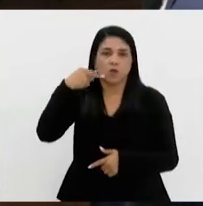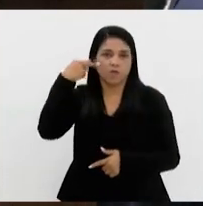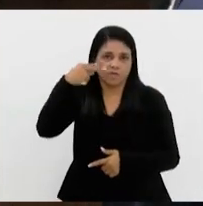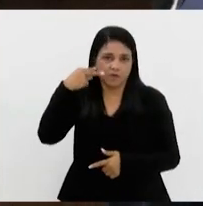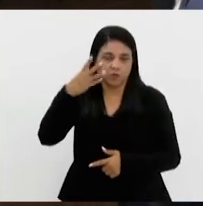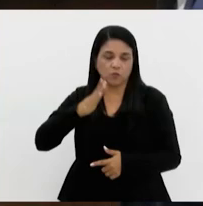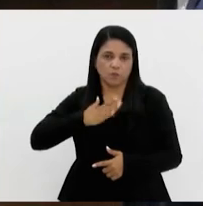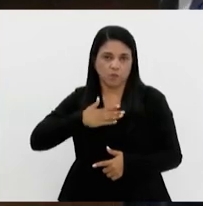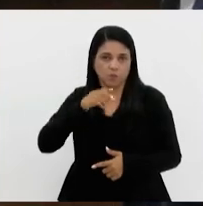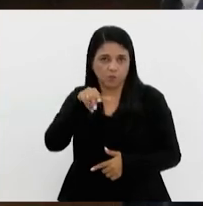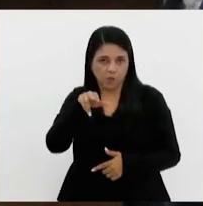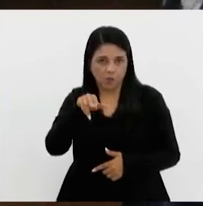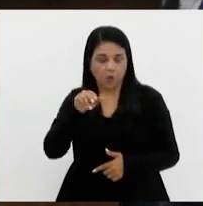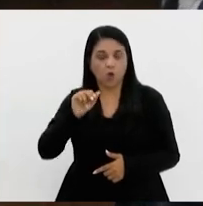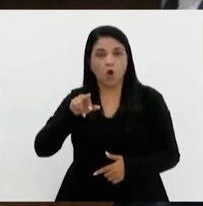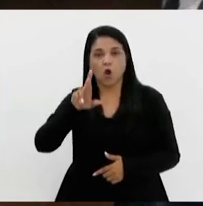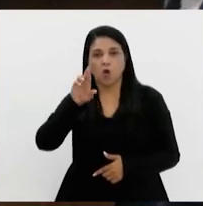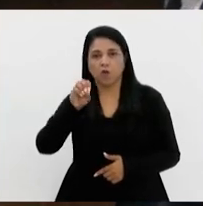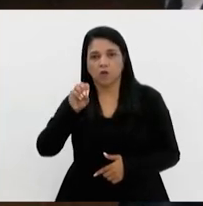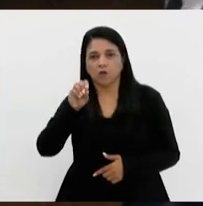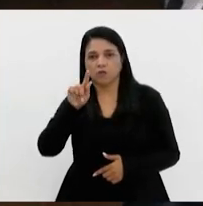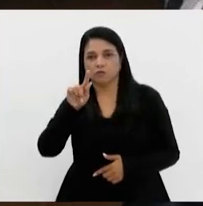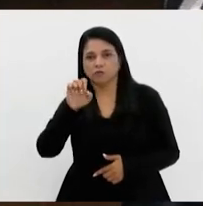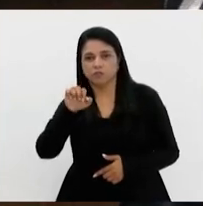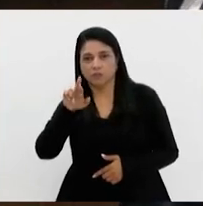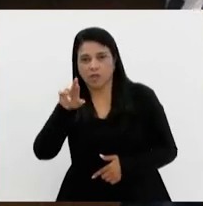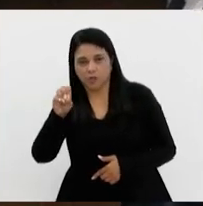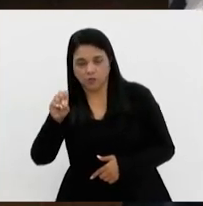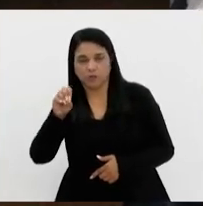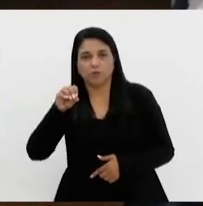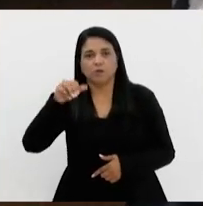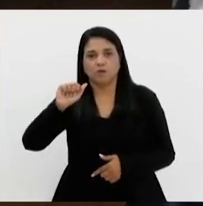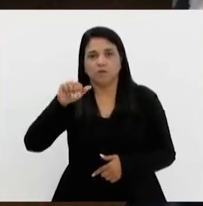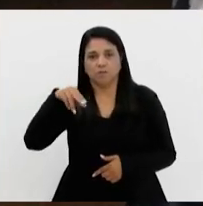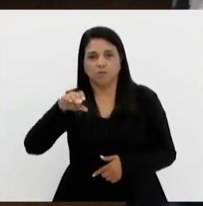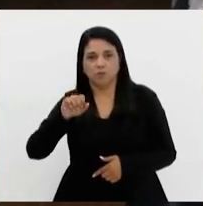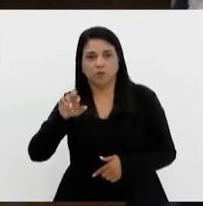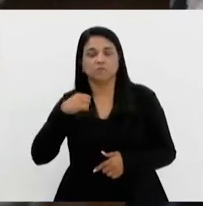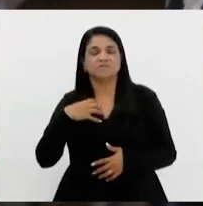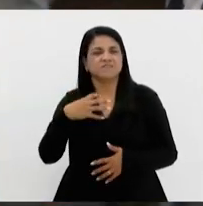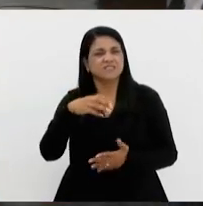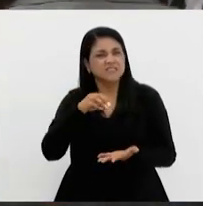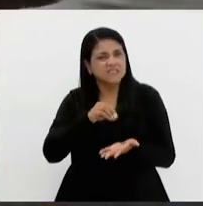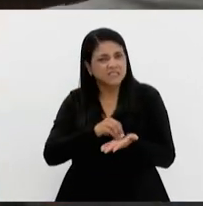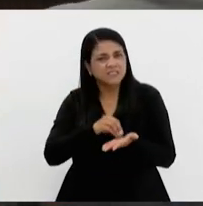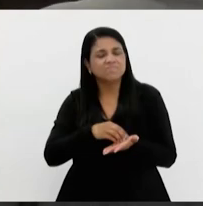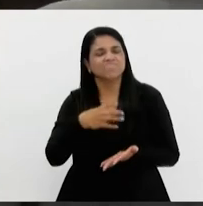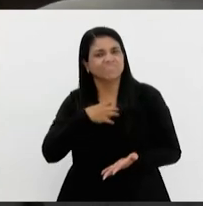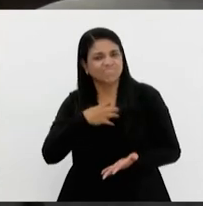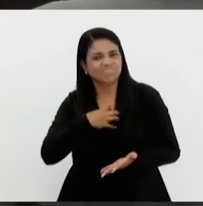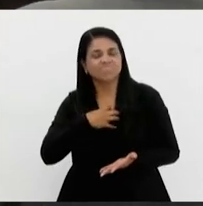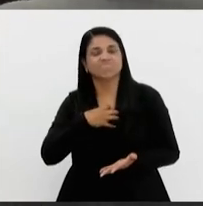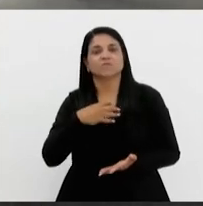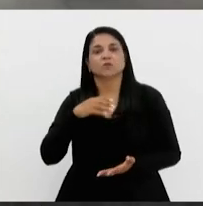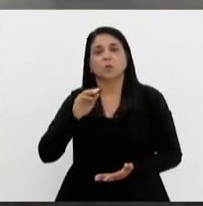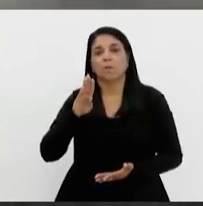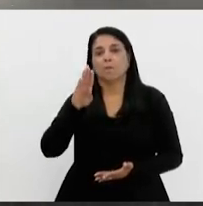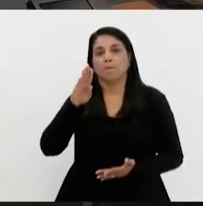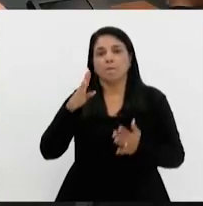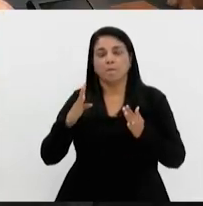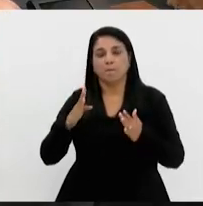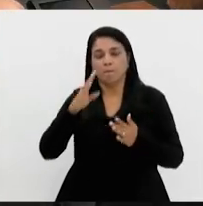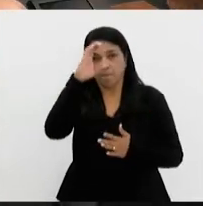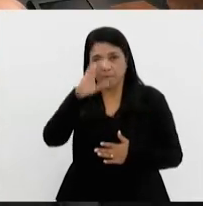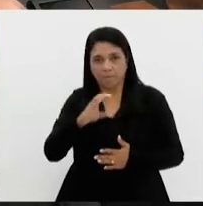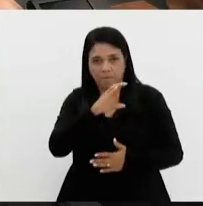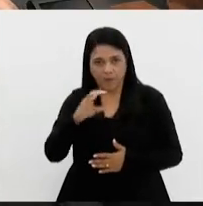que sentimos muita falta do Santo Padre Bento XVI. Muito obrigado, presidente. Presidente,